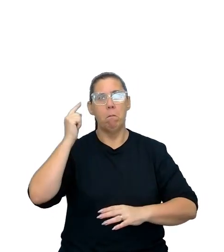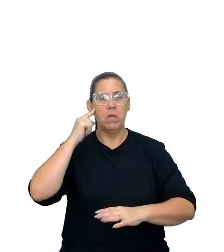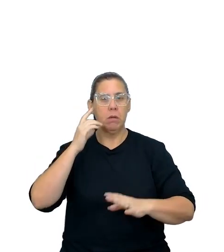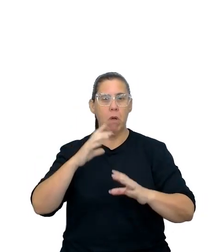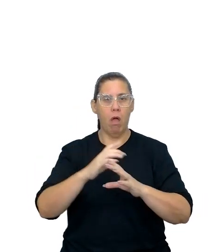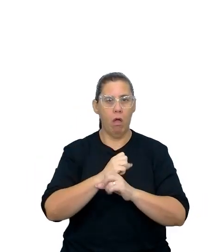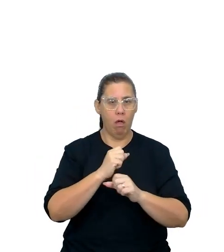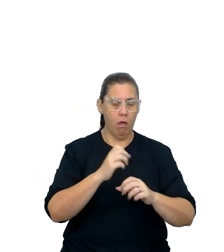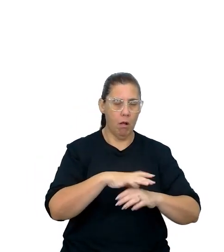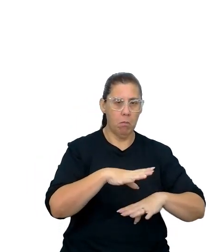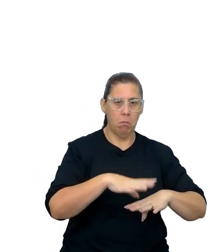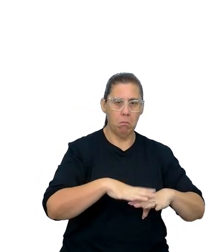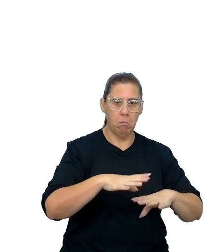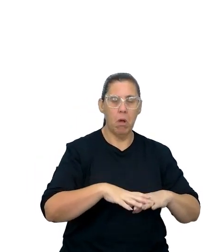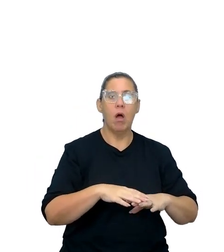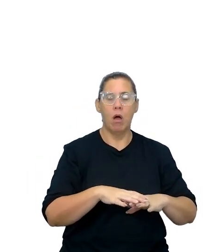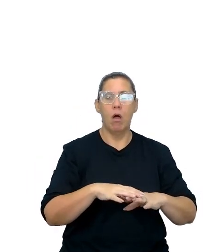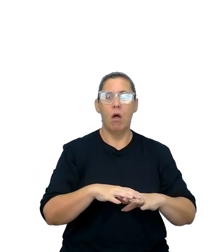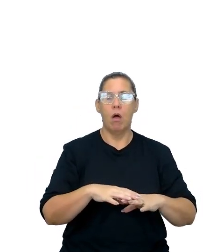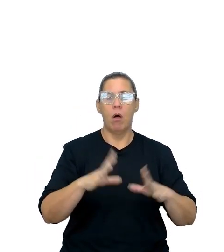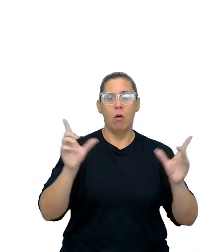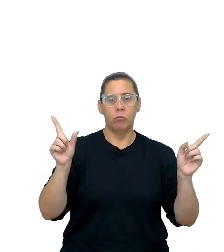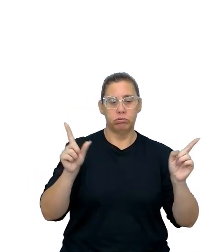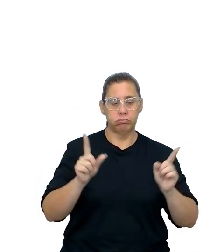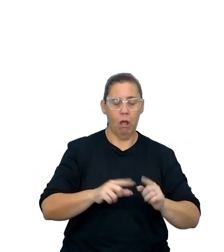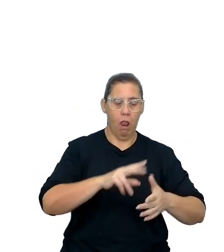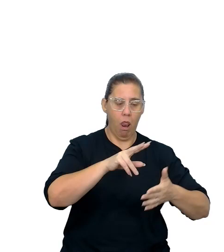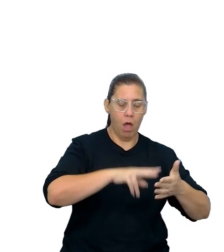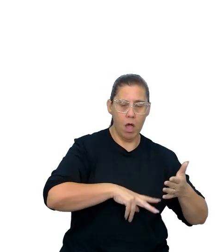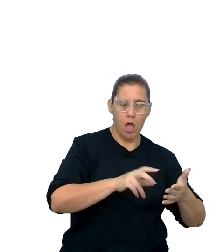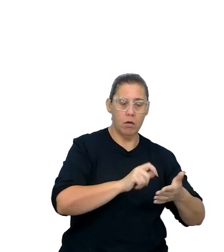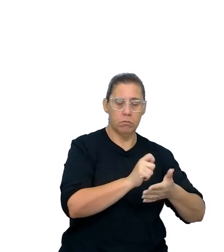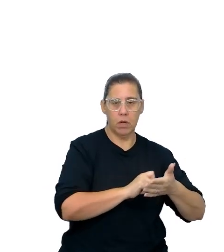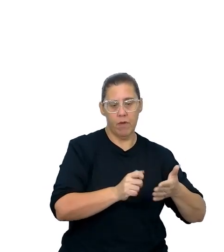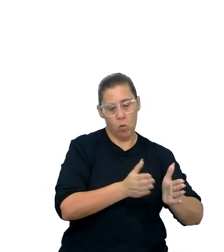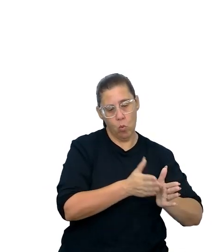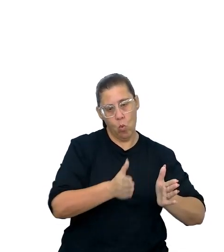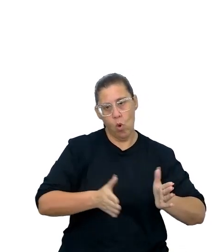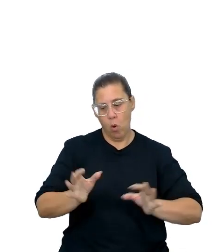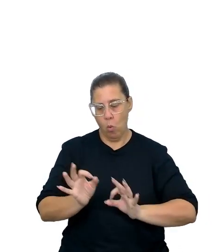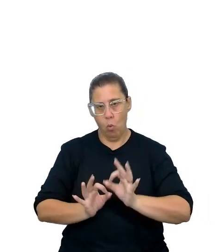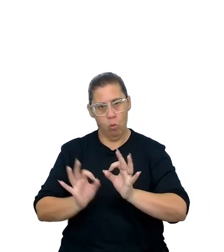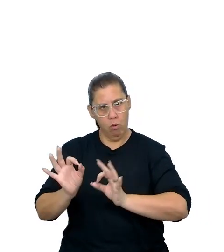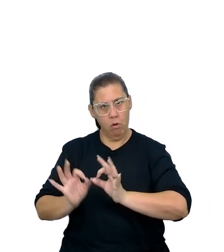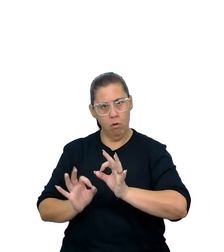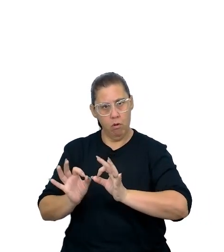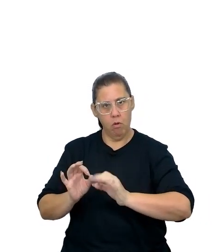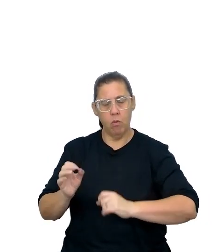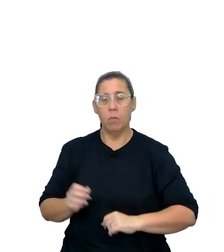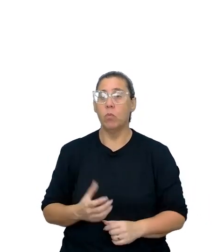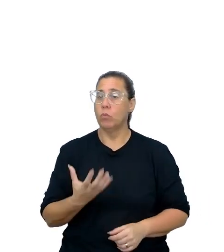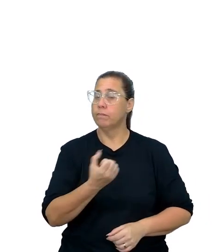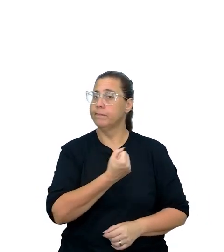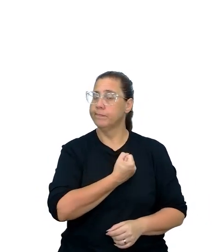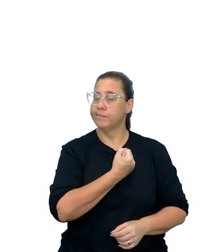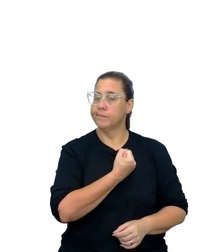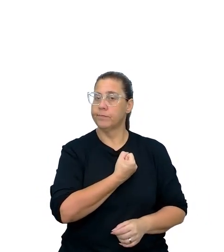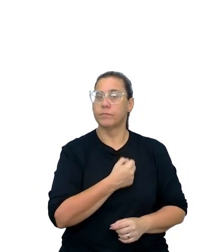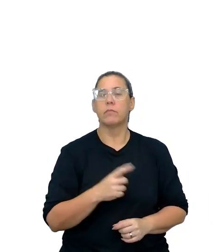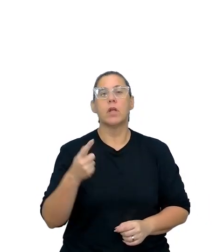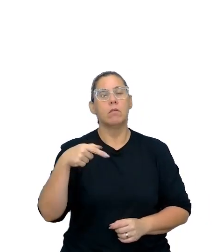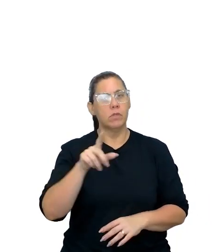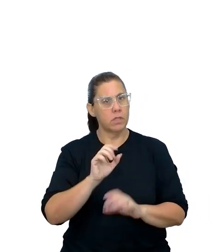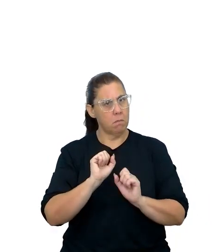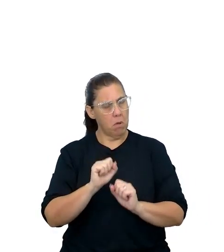na quantificação, que é ler, escrever, sequenciar e ordenar números. Mas